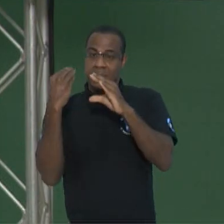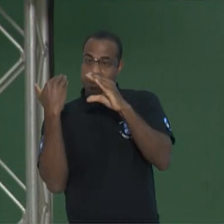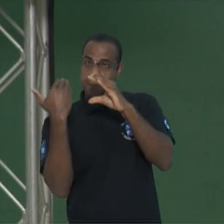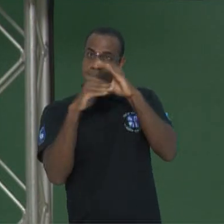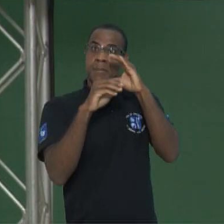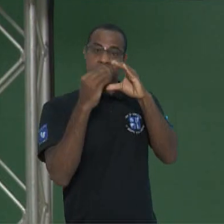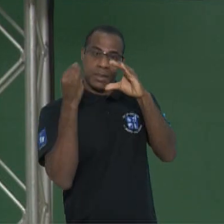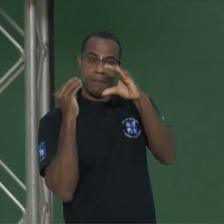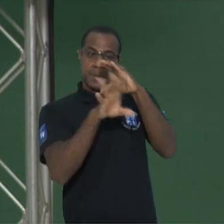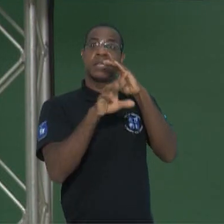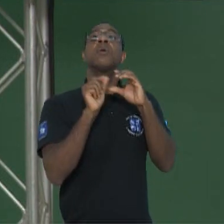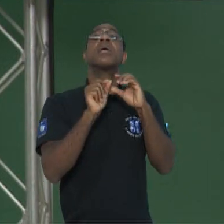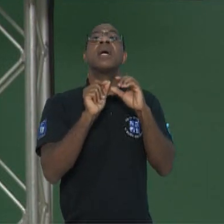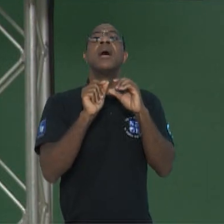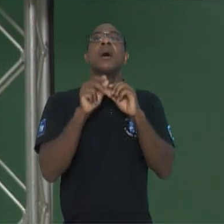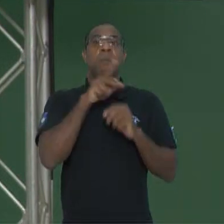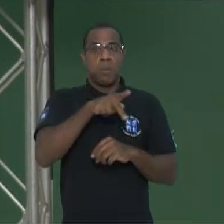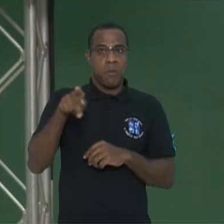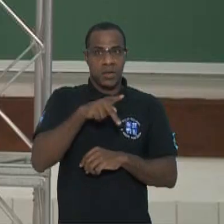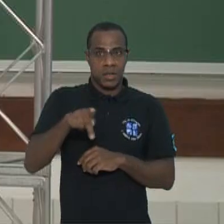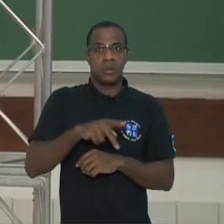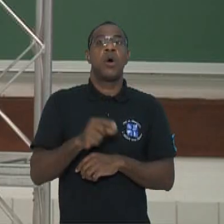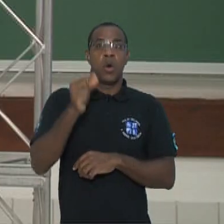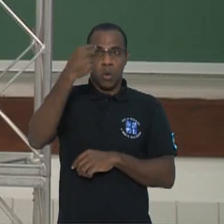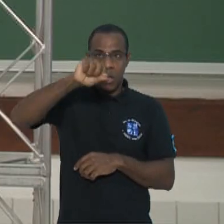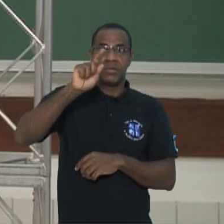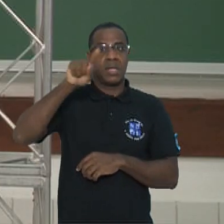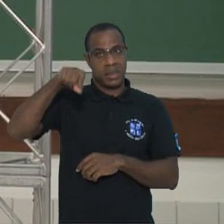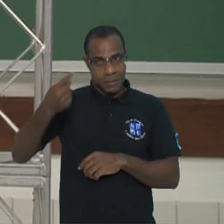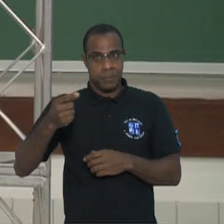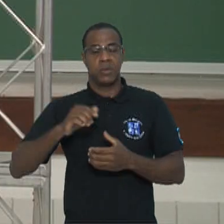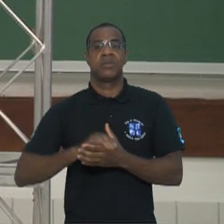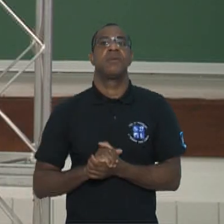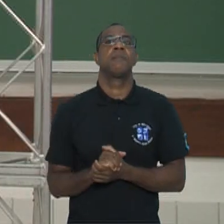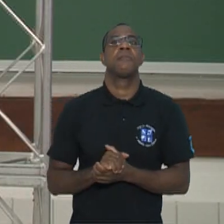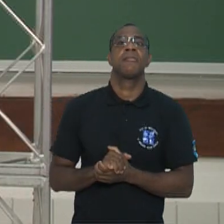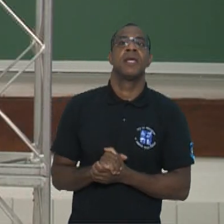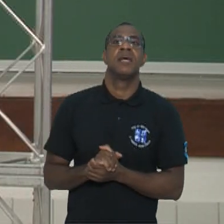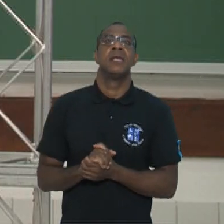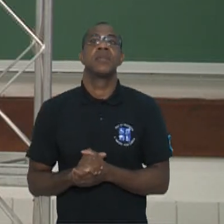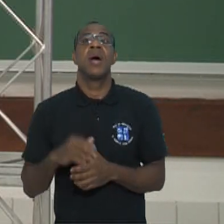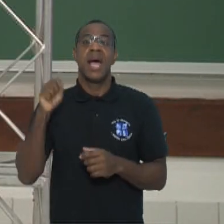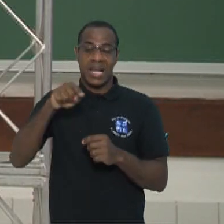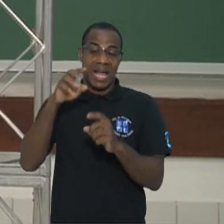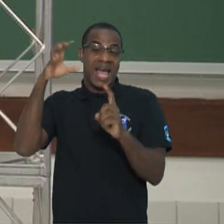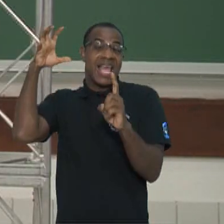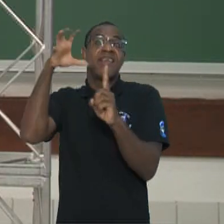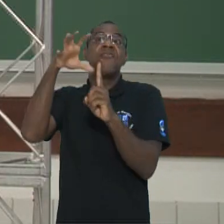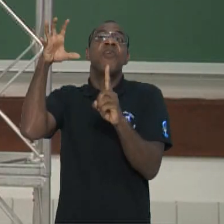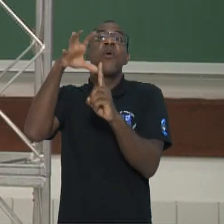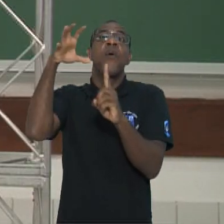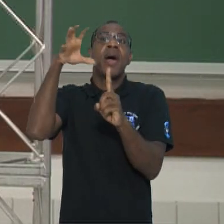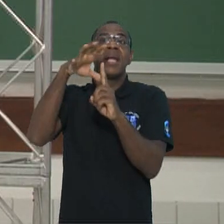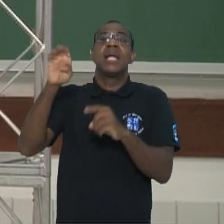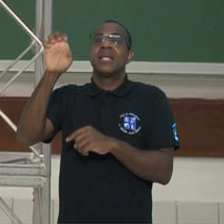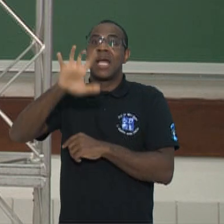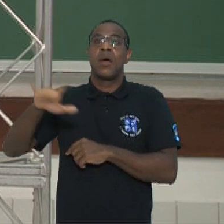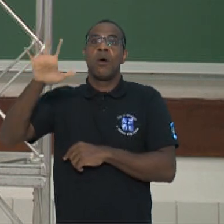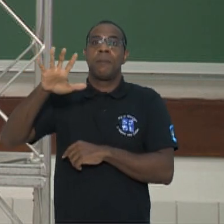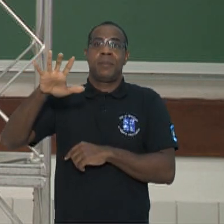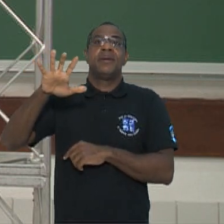eu acho que é um resultado bem válido para a gente pensar no que tratamos da aula de hoje. Essa influência da Europa em diferentes partes do